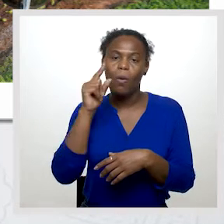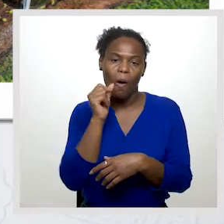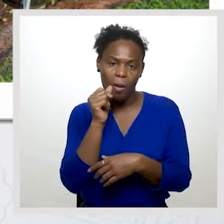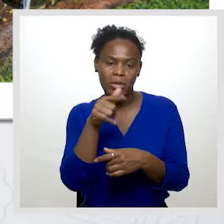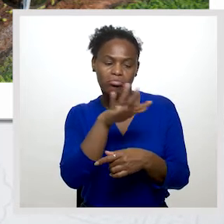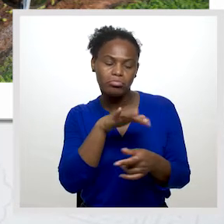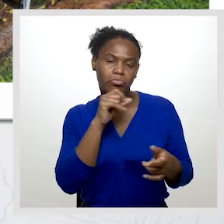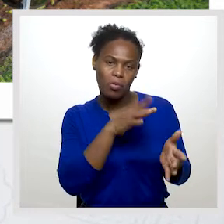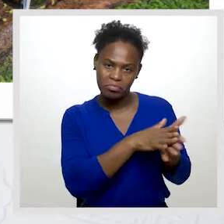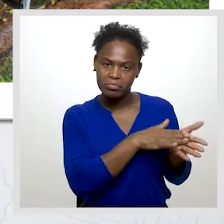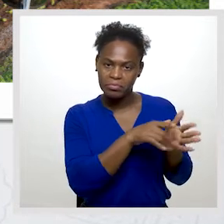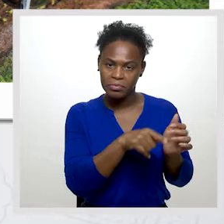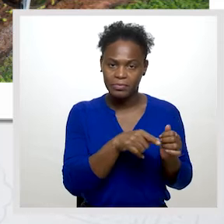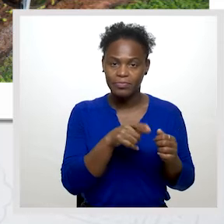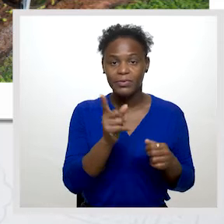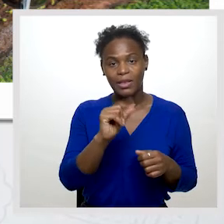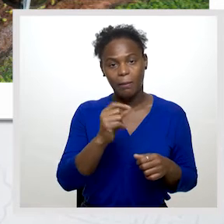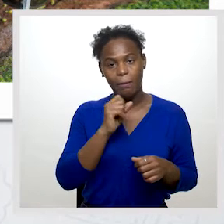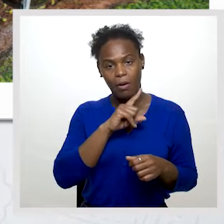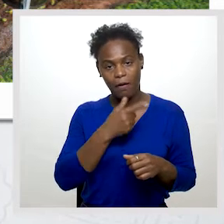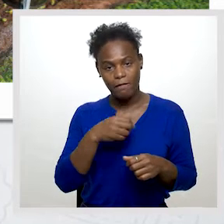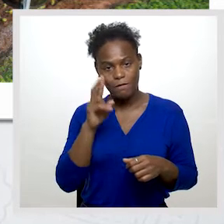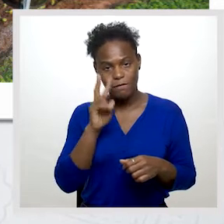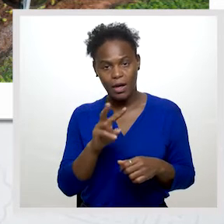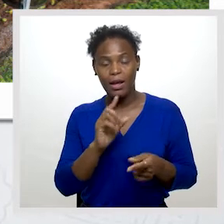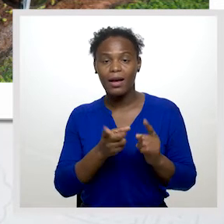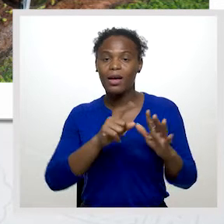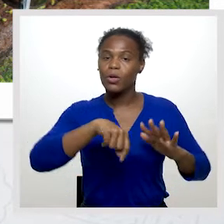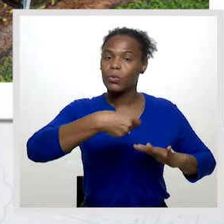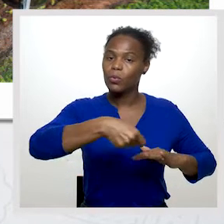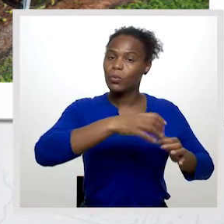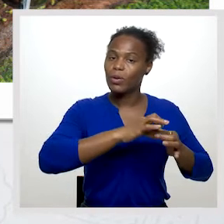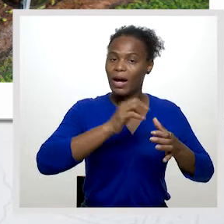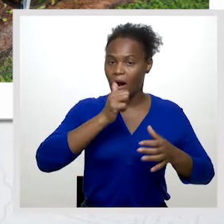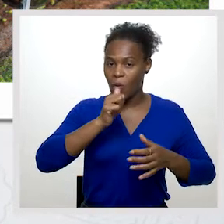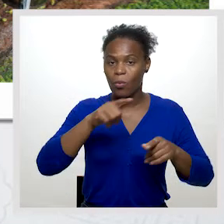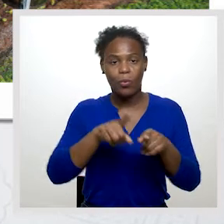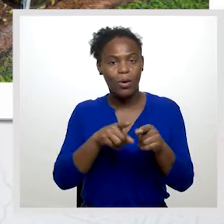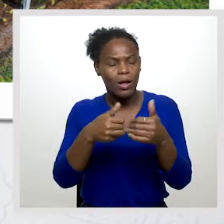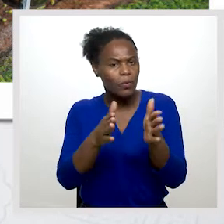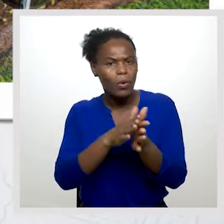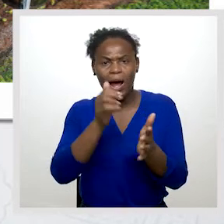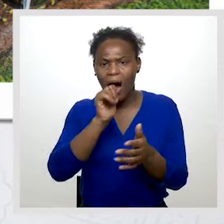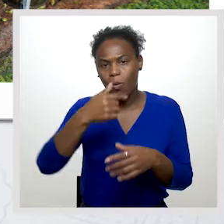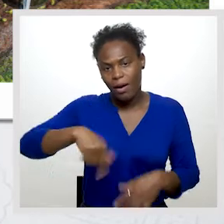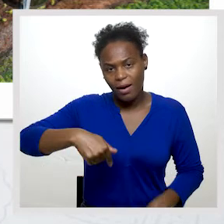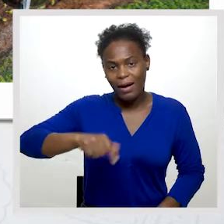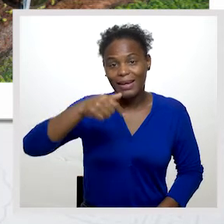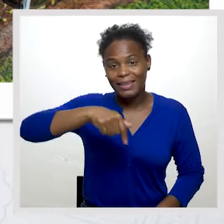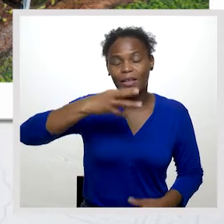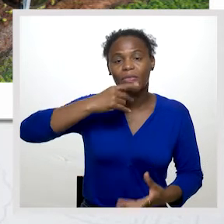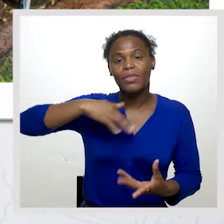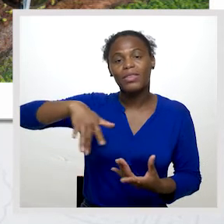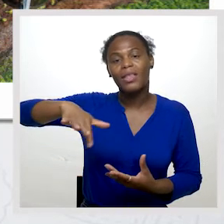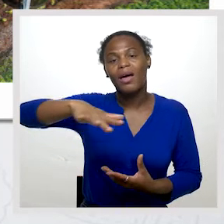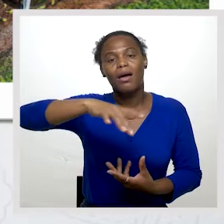do homem. Ainda podemos ver que recursos hídricos corresponde a toda a água existente na